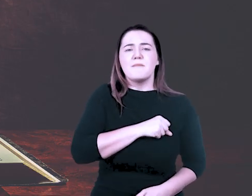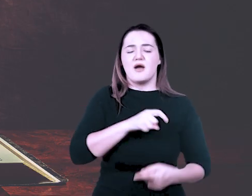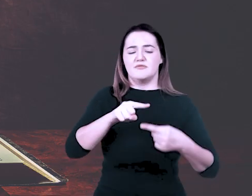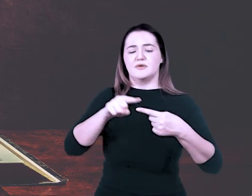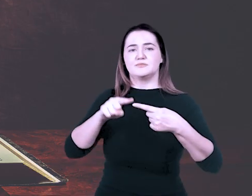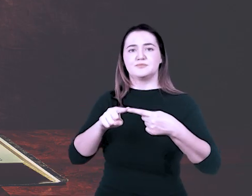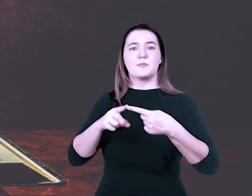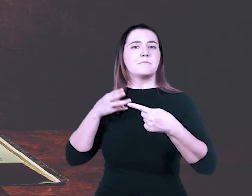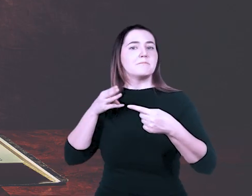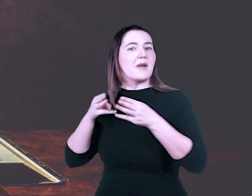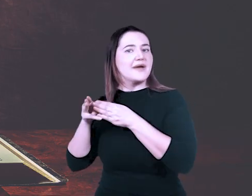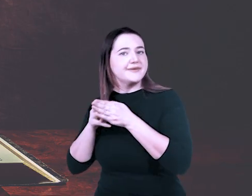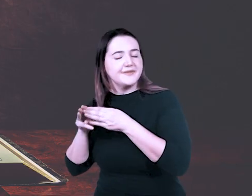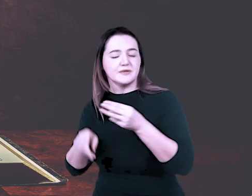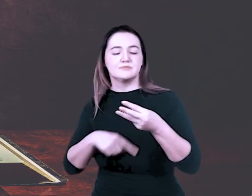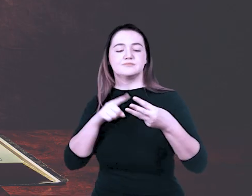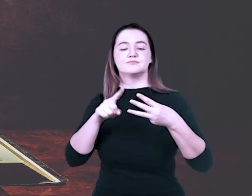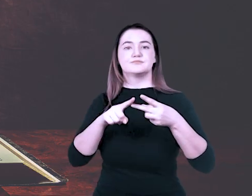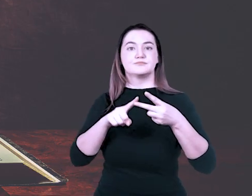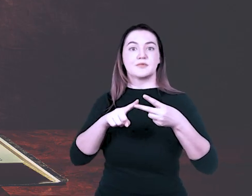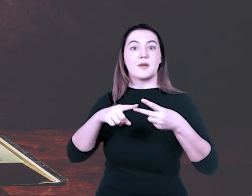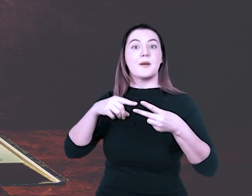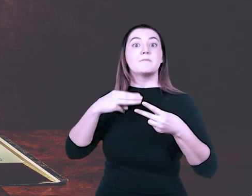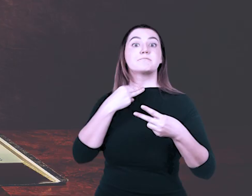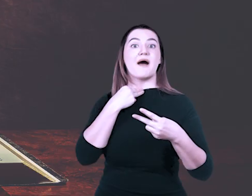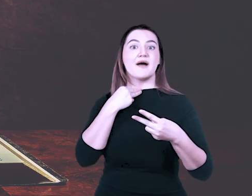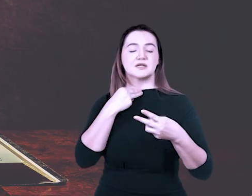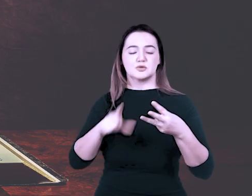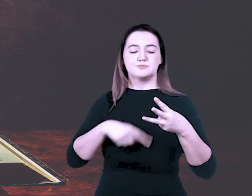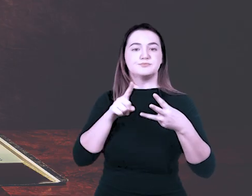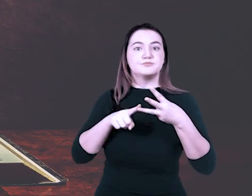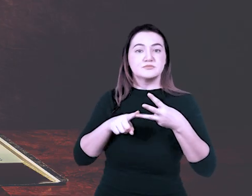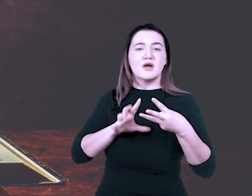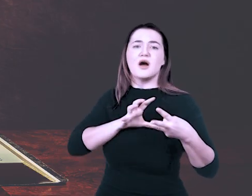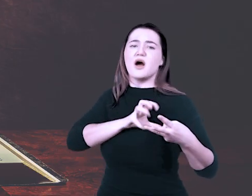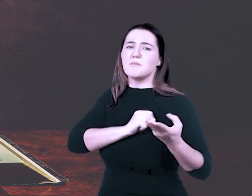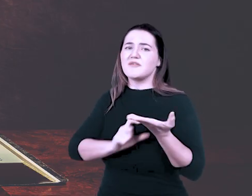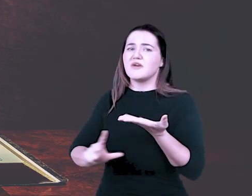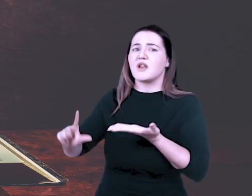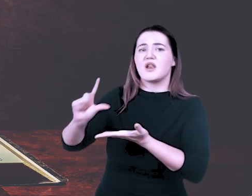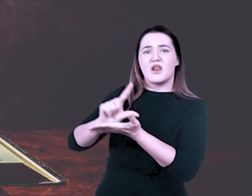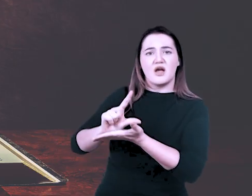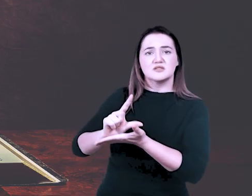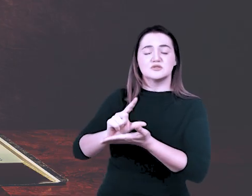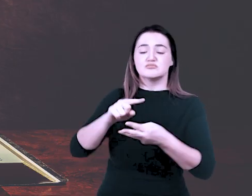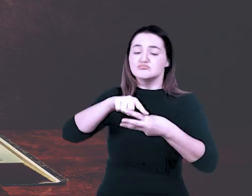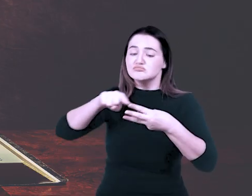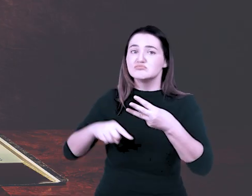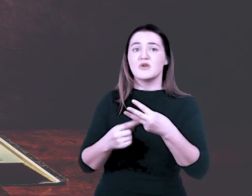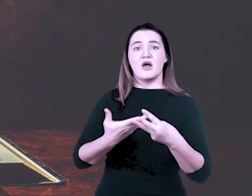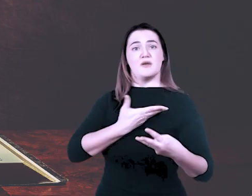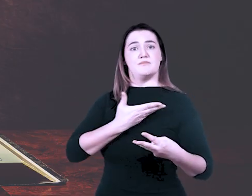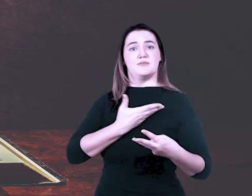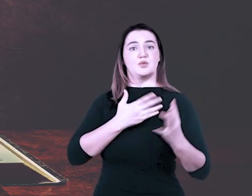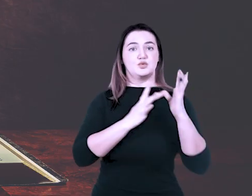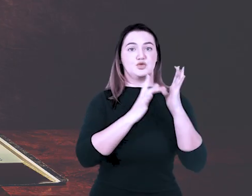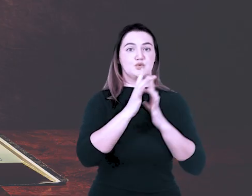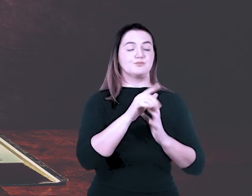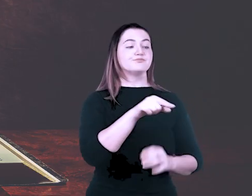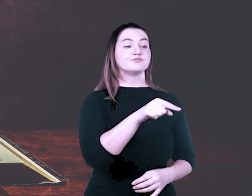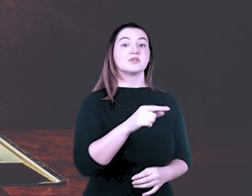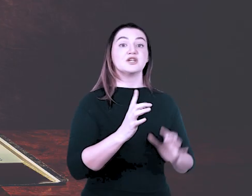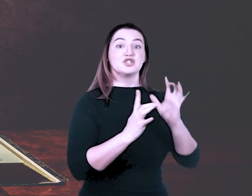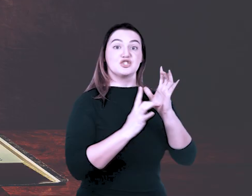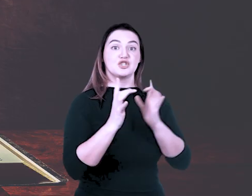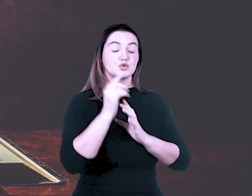irmã dela, que era a Maria, e também amava Lázaro. Eram todos amigos de Jesus. Quando soube